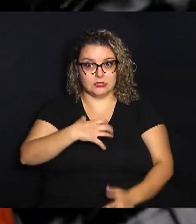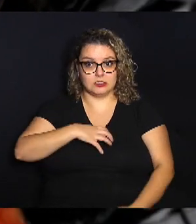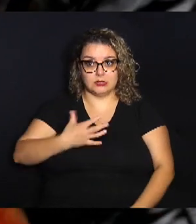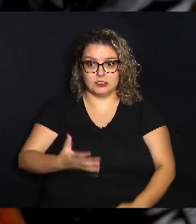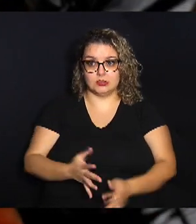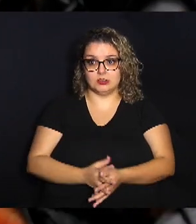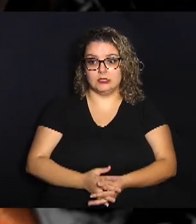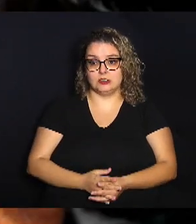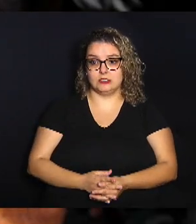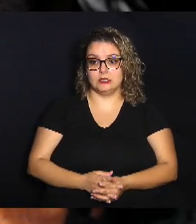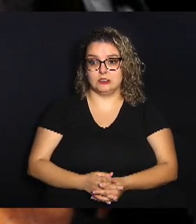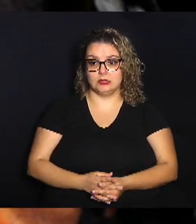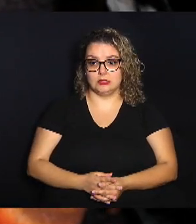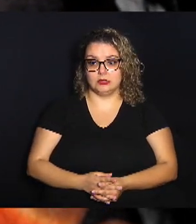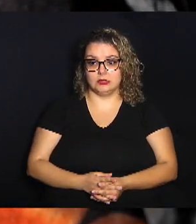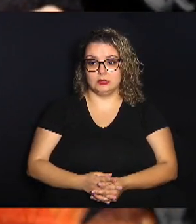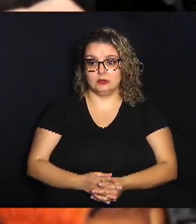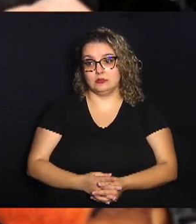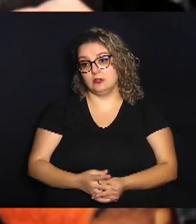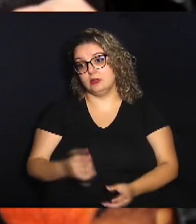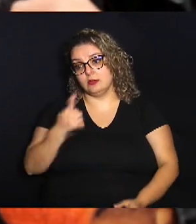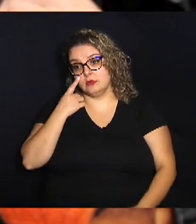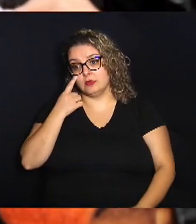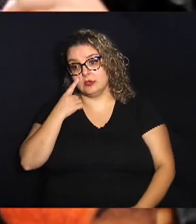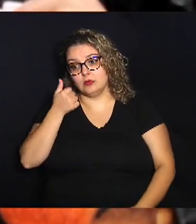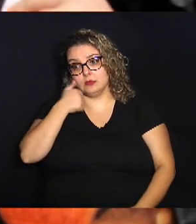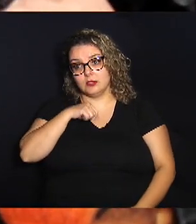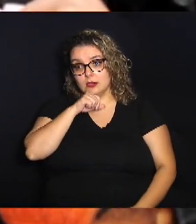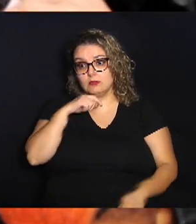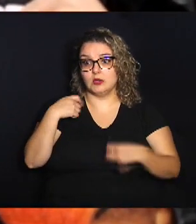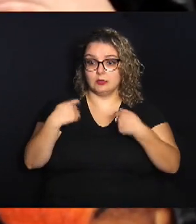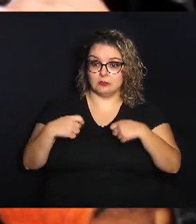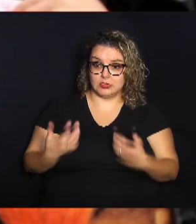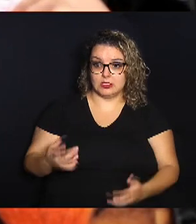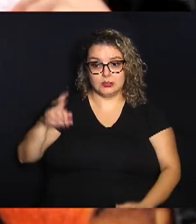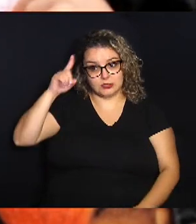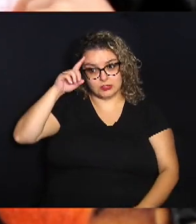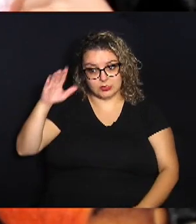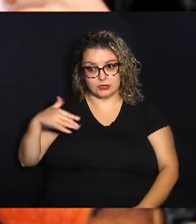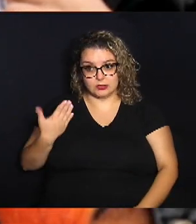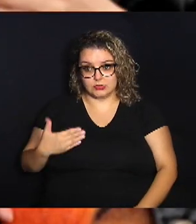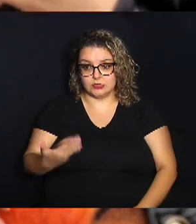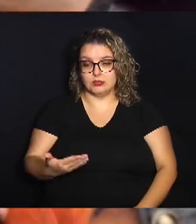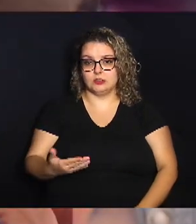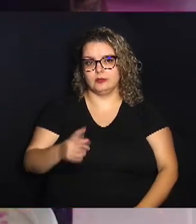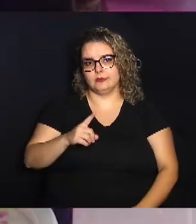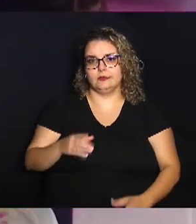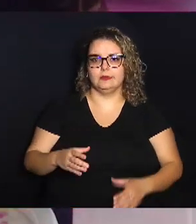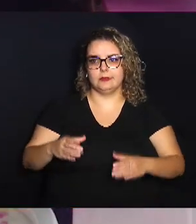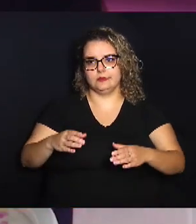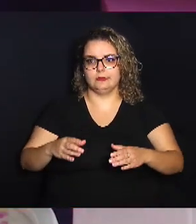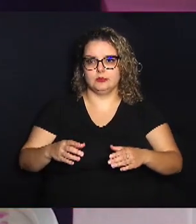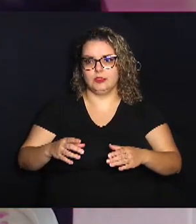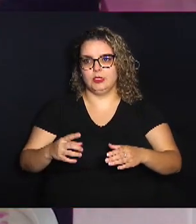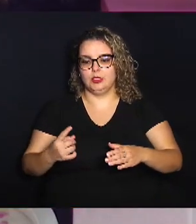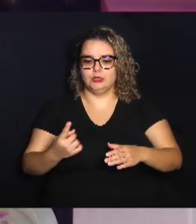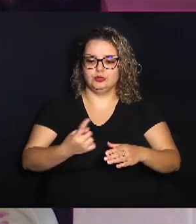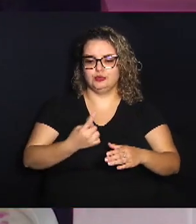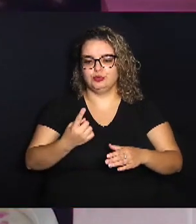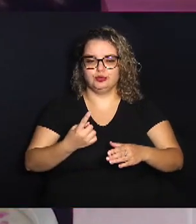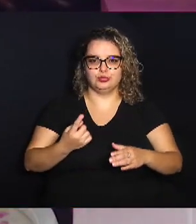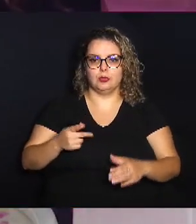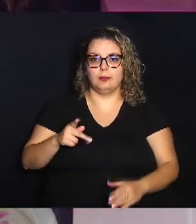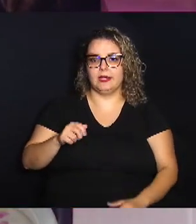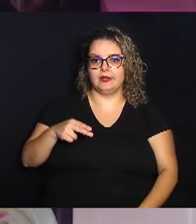que eventualmente a sua mãe precisa no dia a dia, não dar uma panela de pressão, que isso é uma panela que são